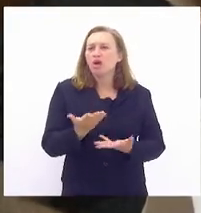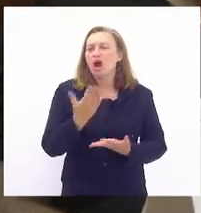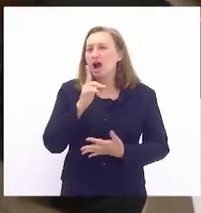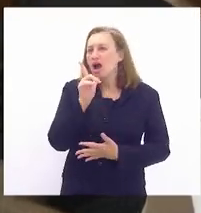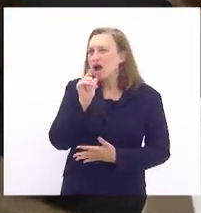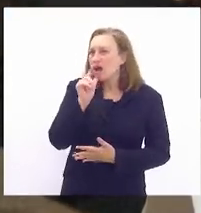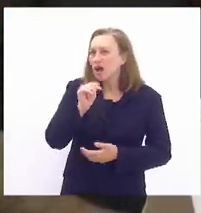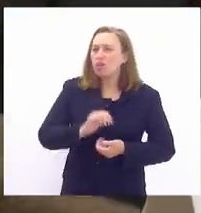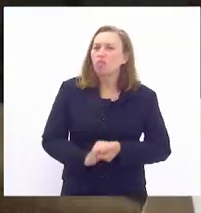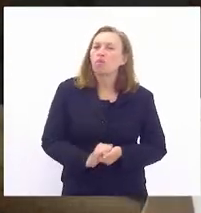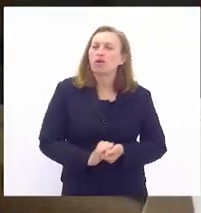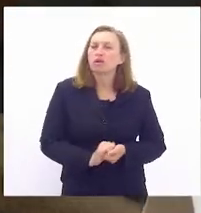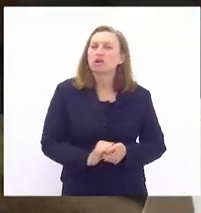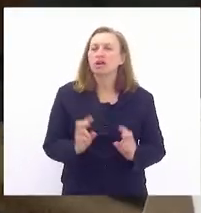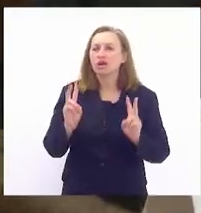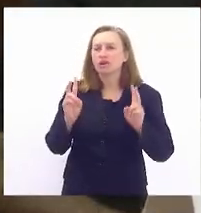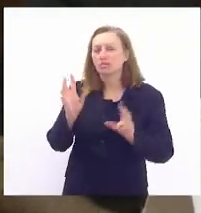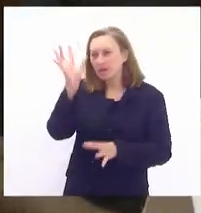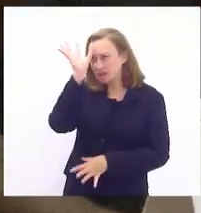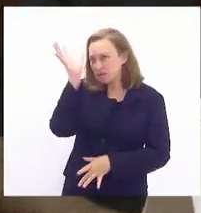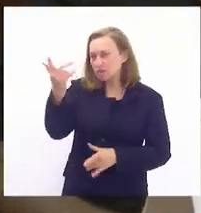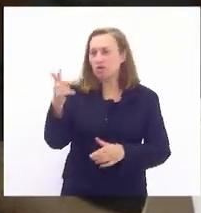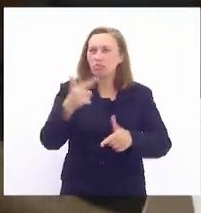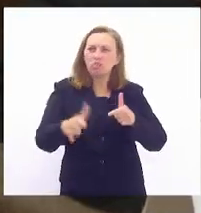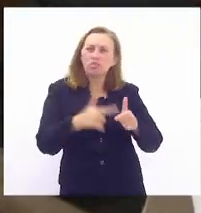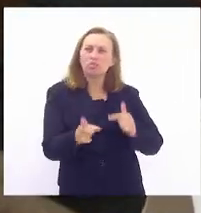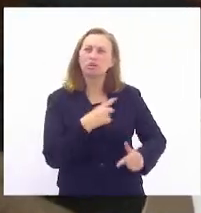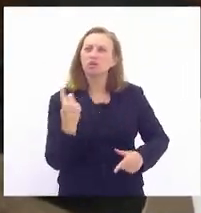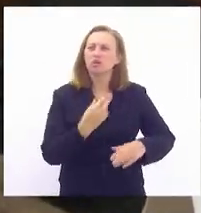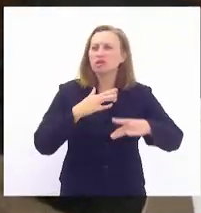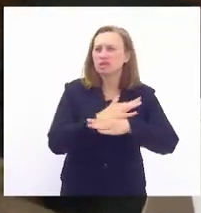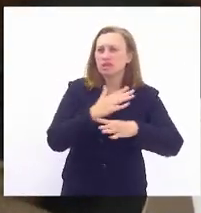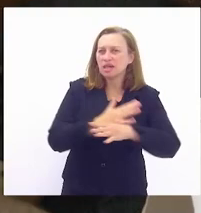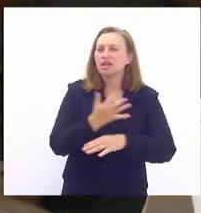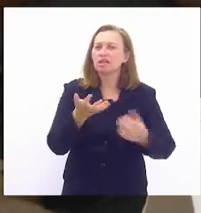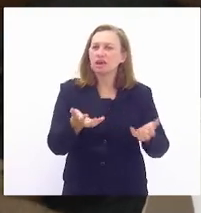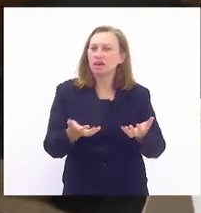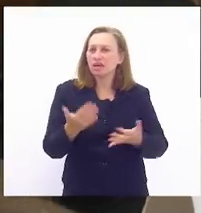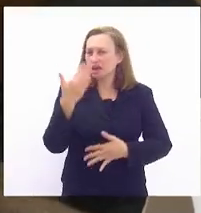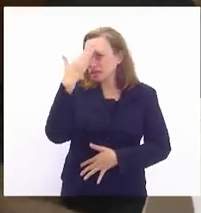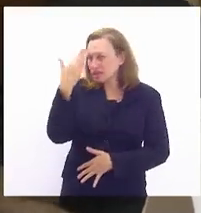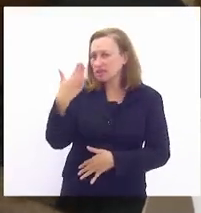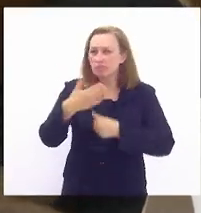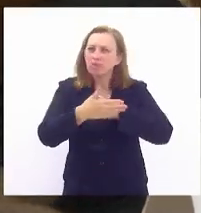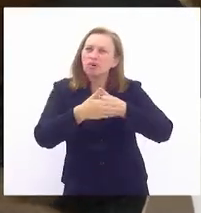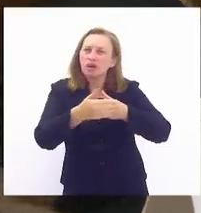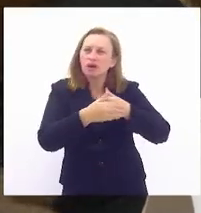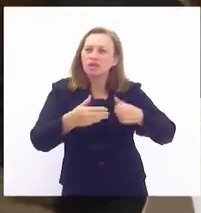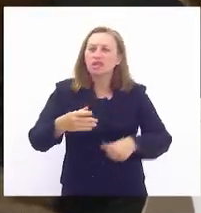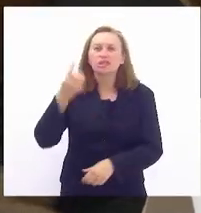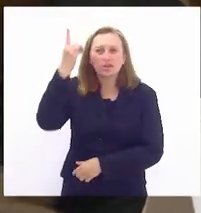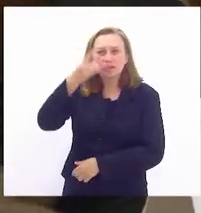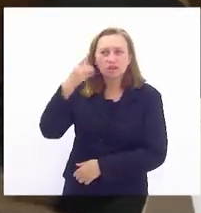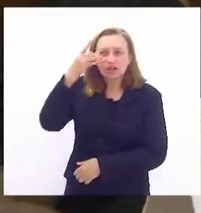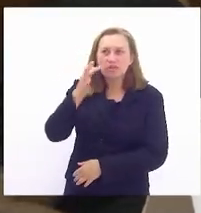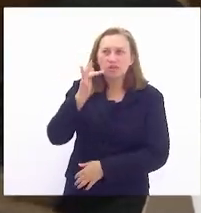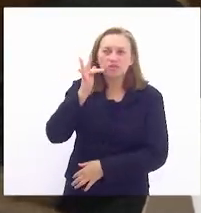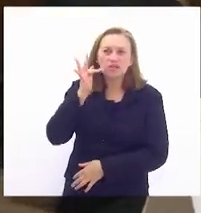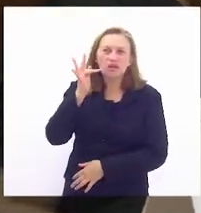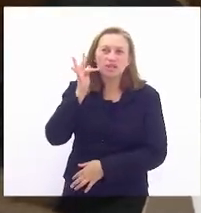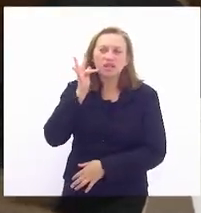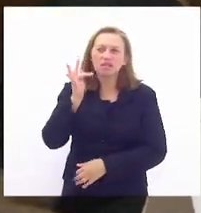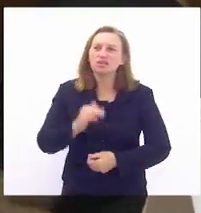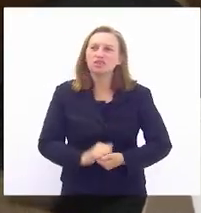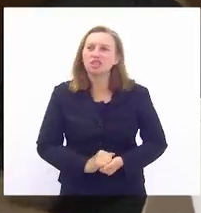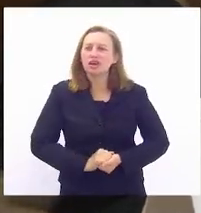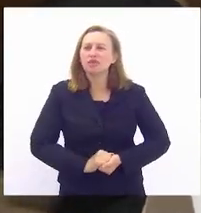esses problemas sejam resolvidos em nossa cidade. Quero cumprimentar aqui, em especial, com muito carinho, o deputado Jorge Felipe, bem-vindo à Volta Redonda. Obrigado pela